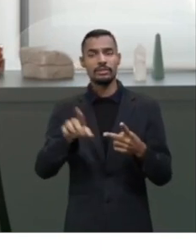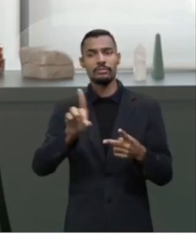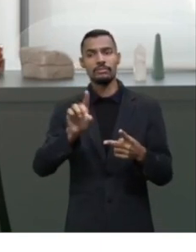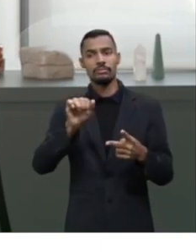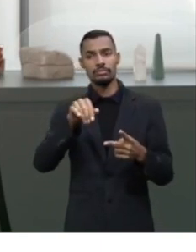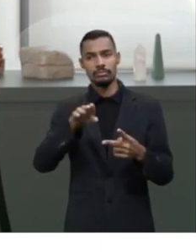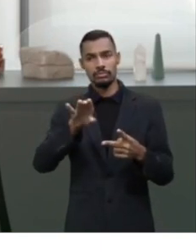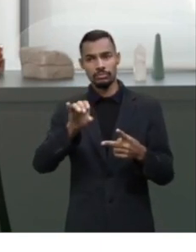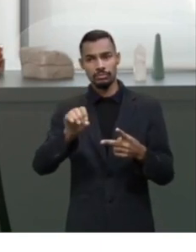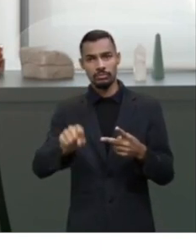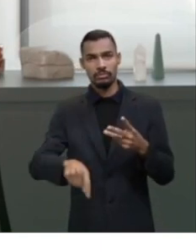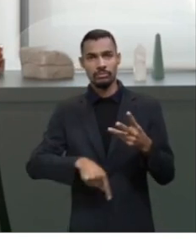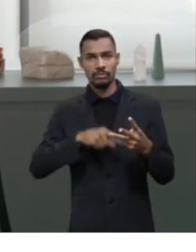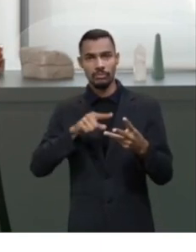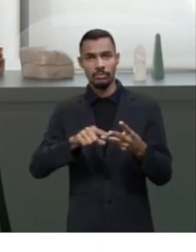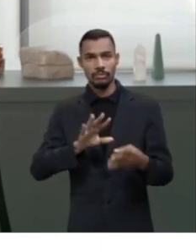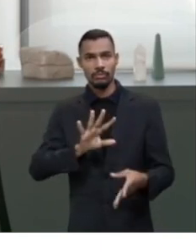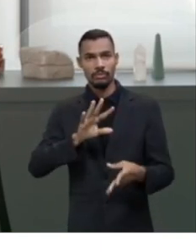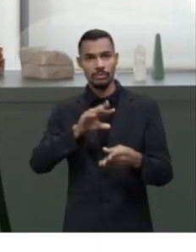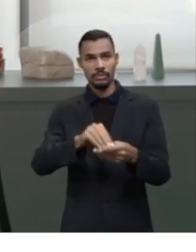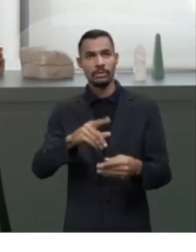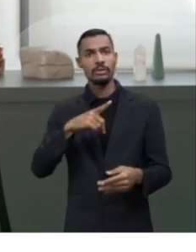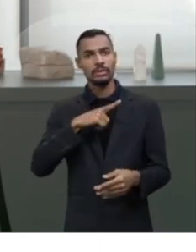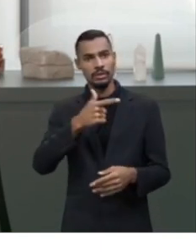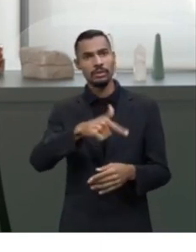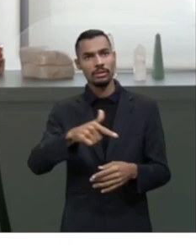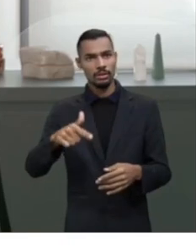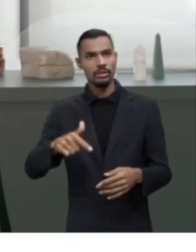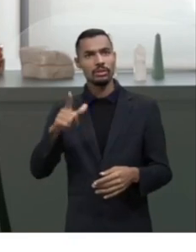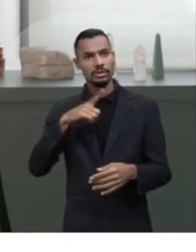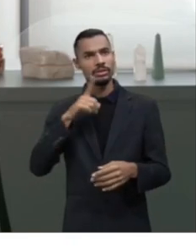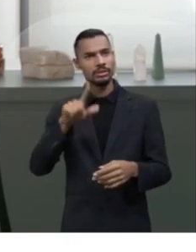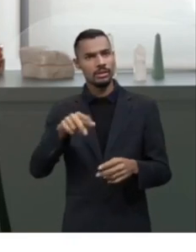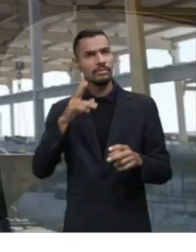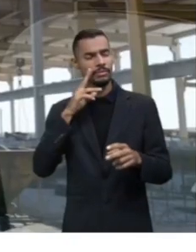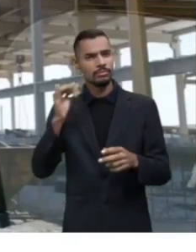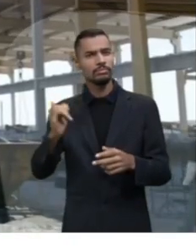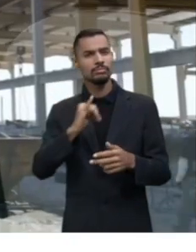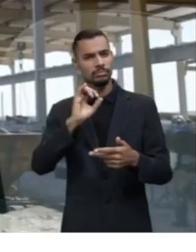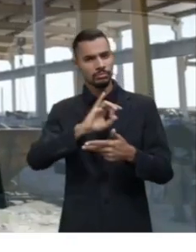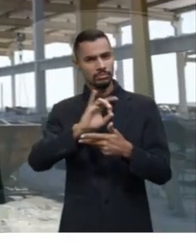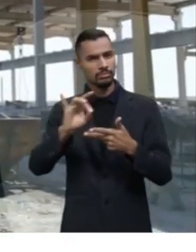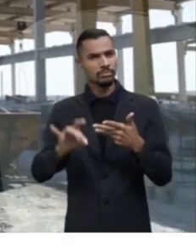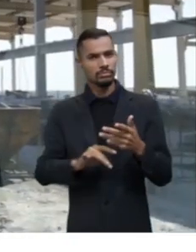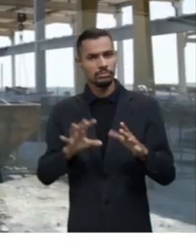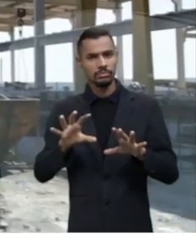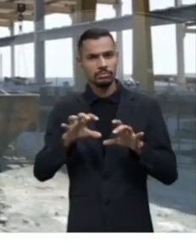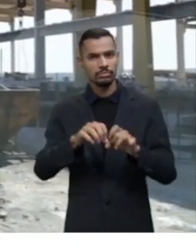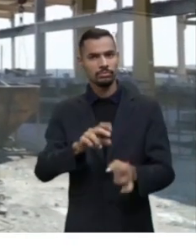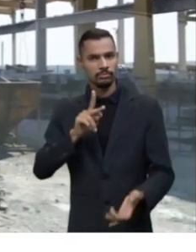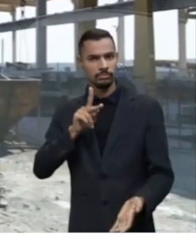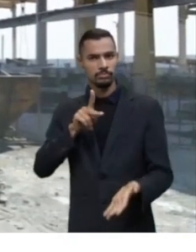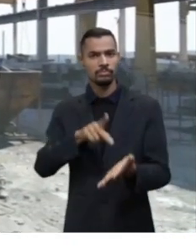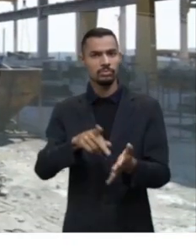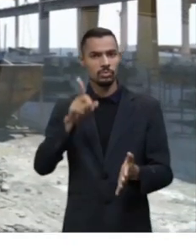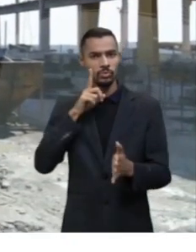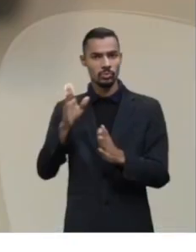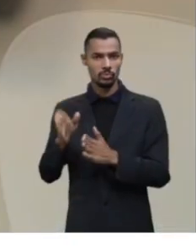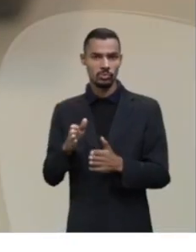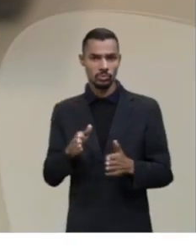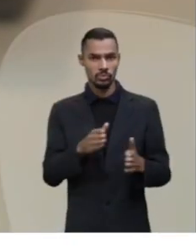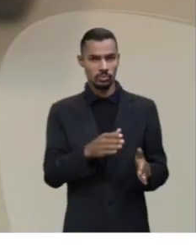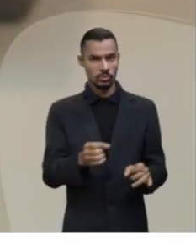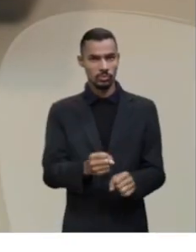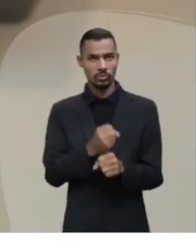dinâmico e o ensaio de integridade. Mas existem outros, tá? Mas digamos assim que esses têm um predomínio absoluto no dia a dia da construção